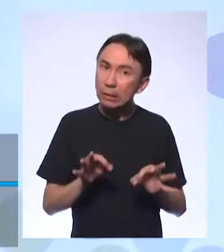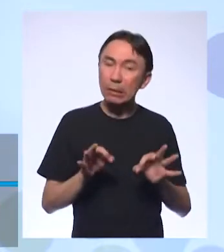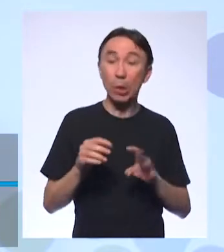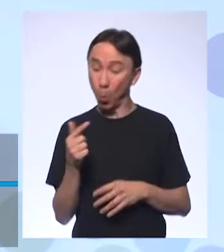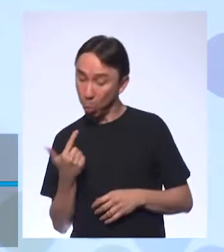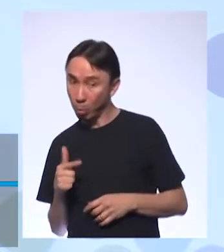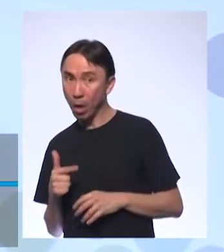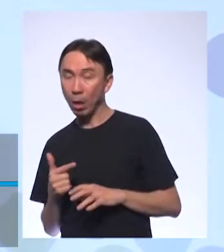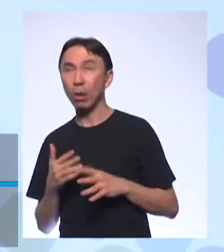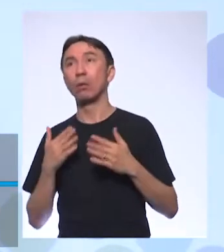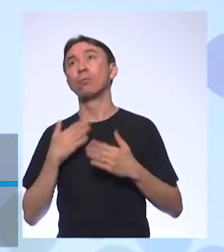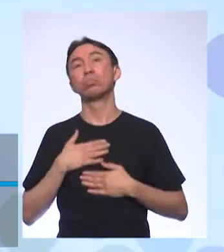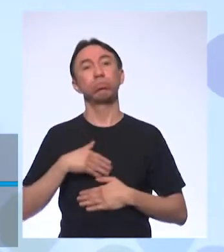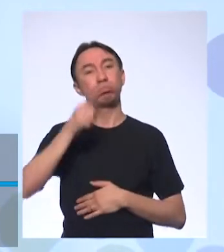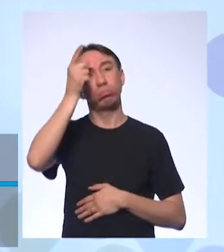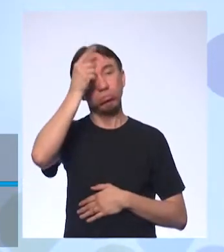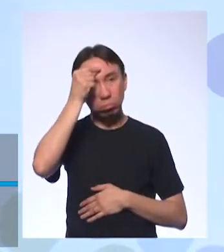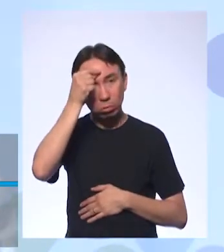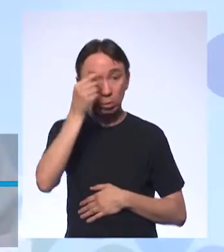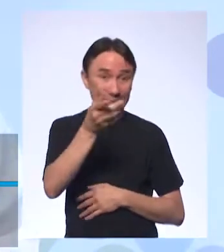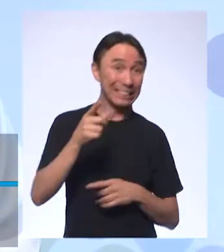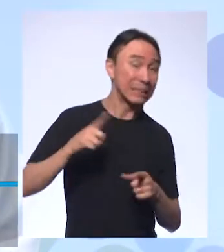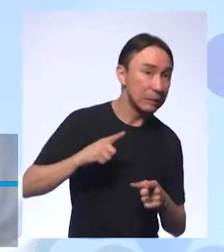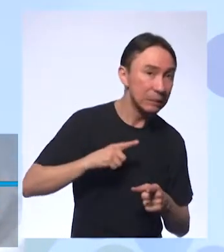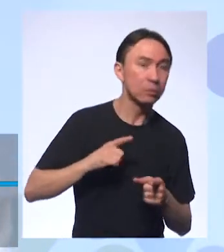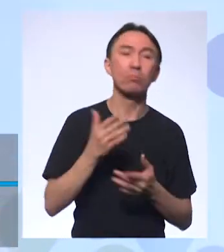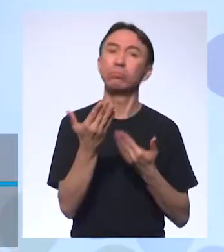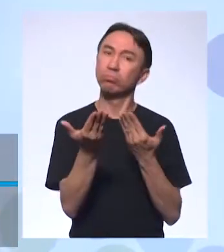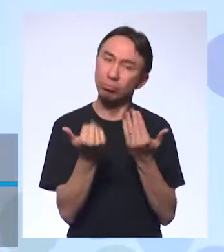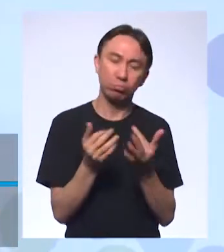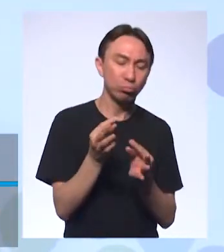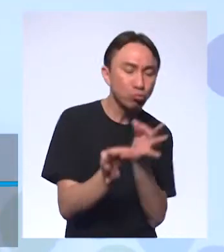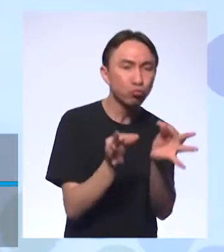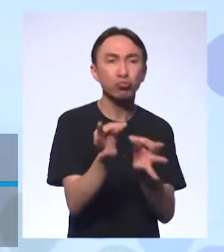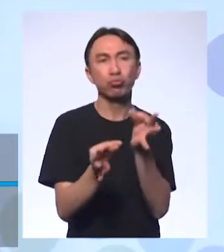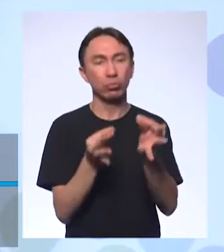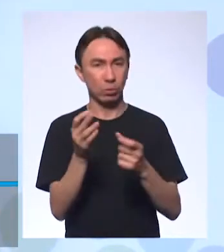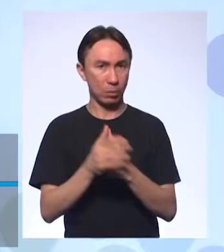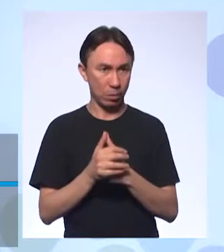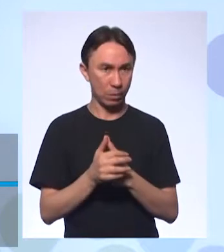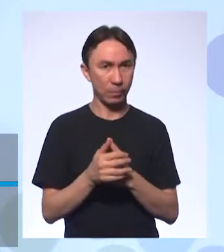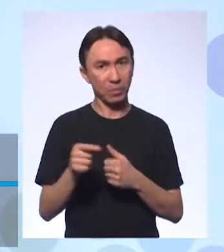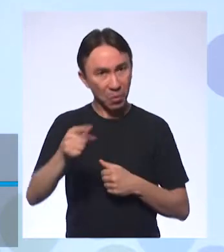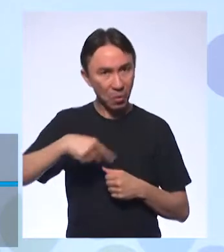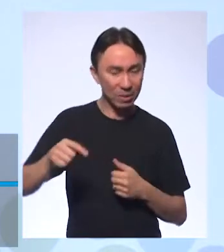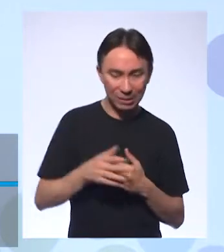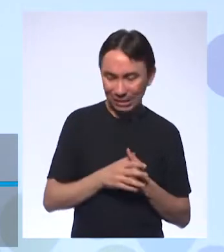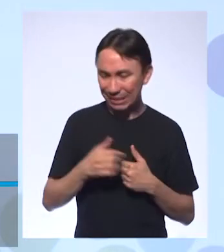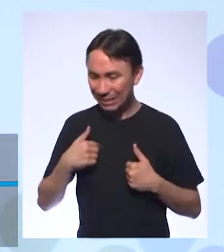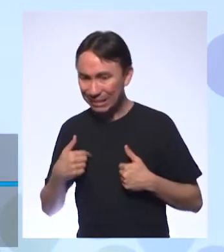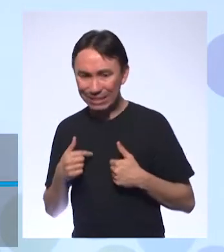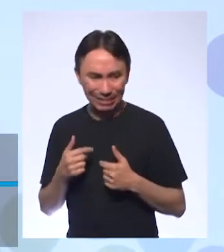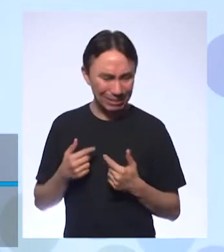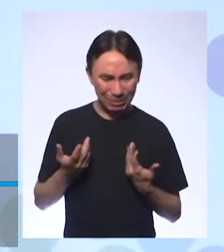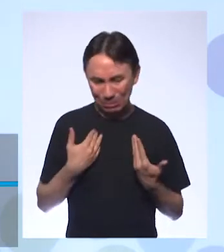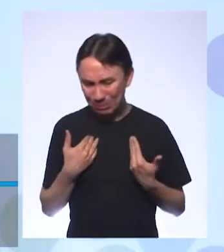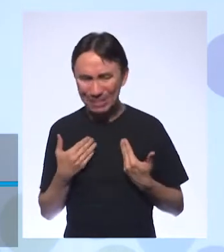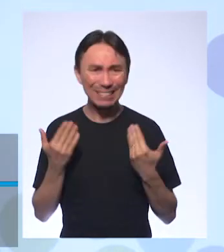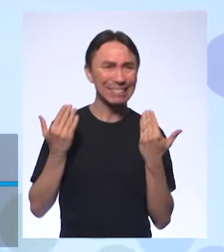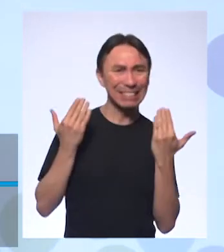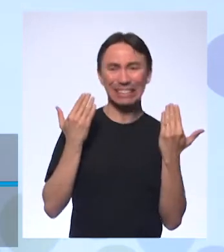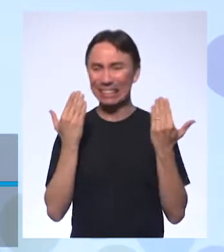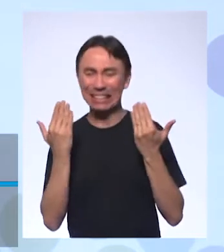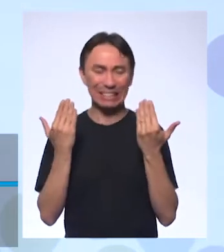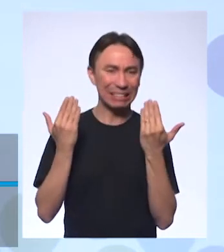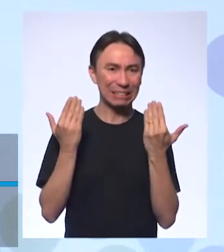não ter e tomar mais cuidado. Porque se a gente tem dúvida se tem alguma doença ou não, é porque a gente já não se cuidou, né? Então existem essas possibilidades